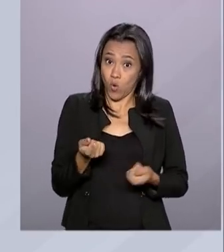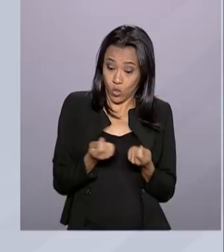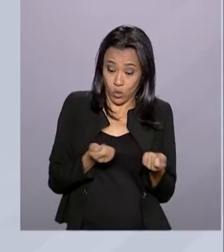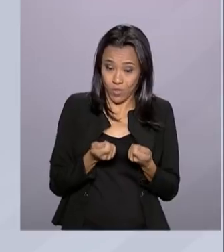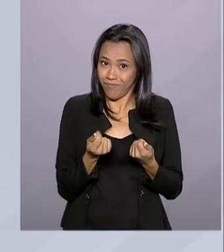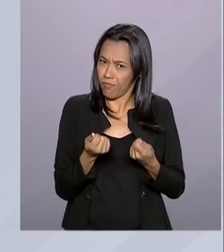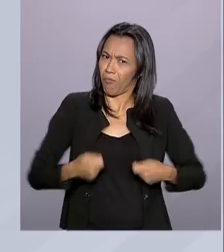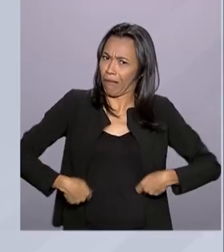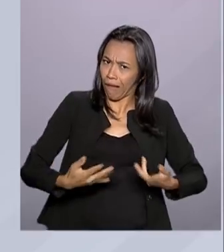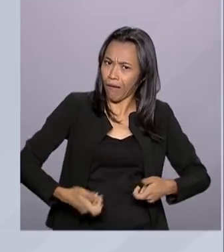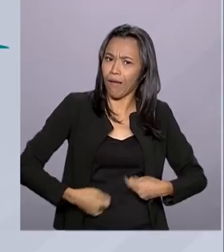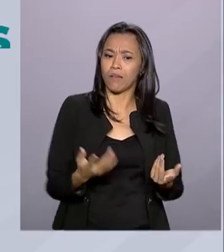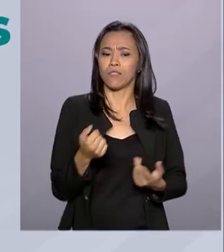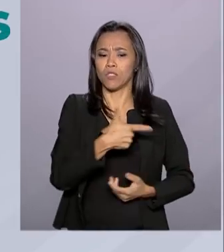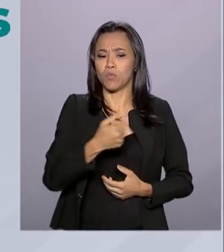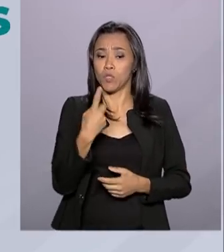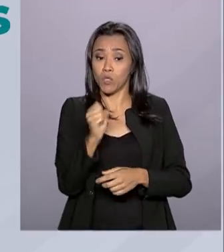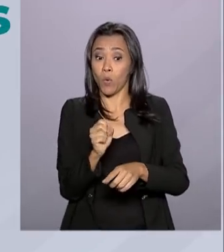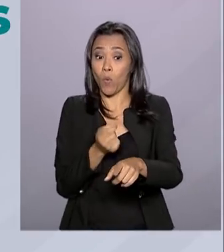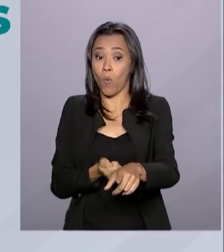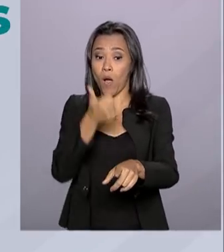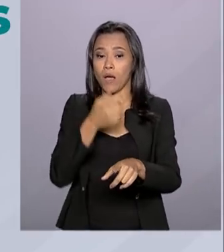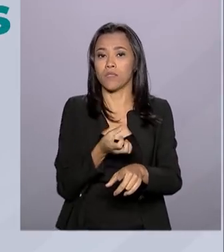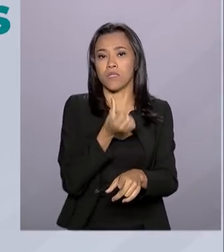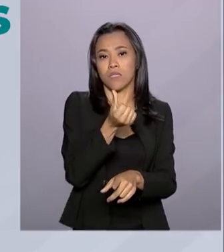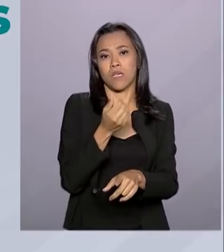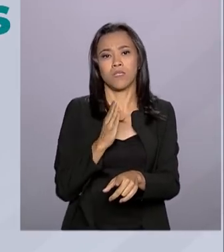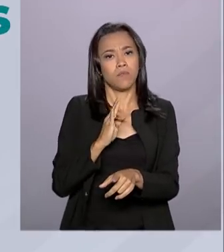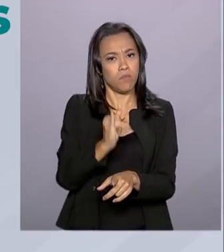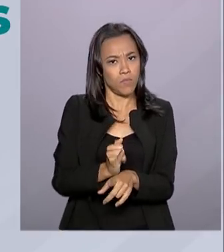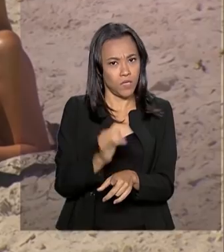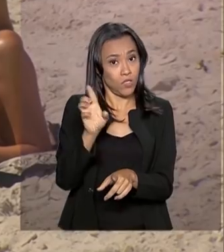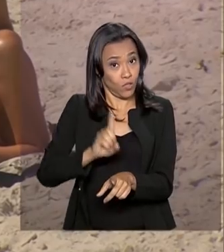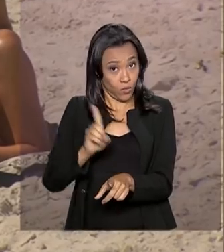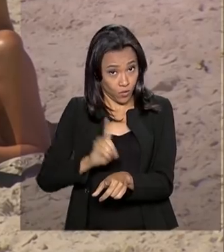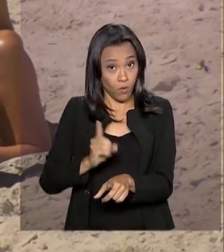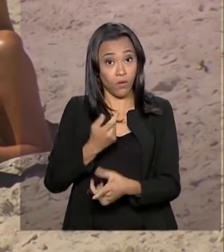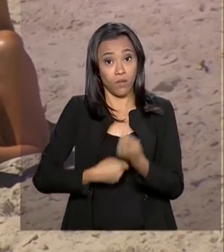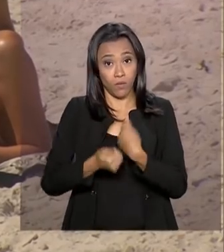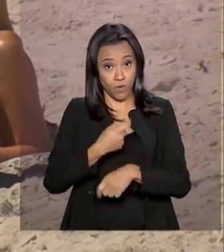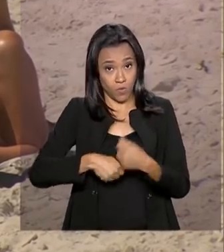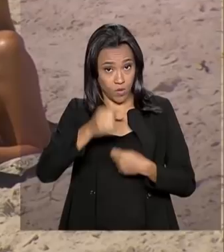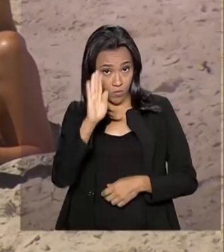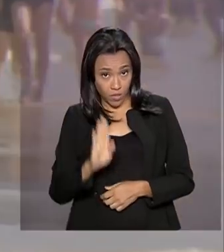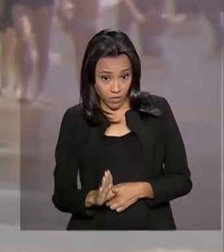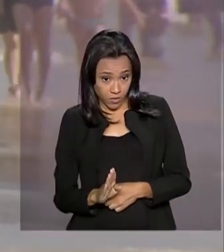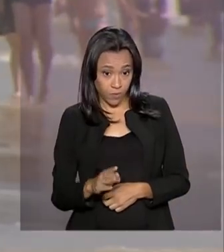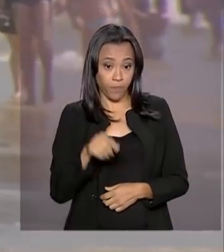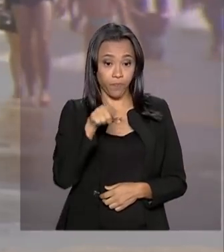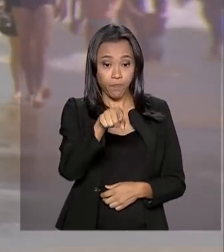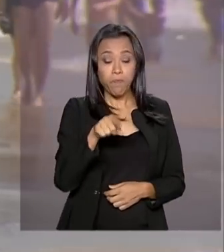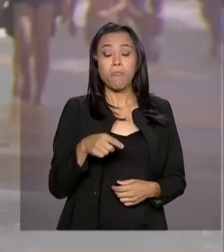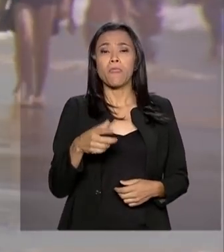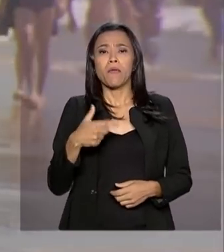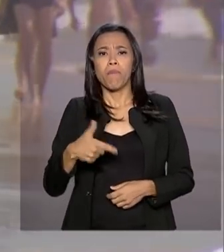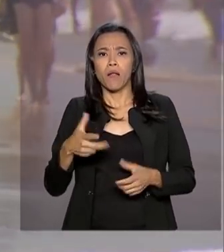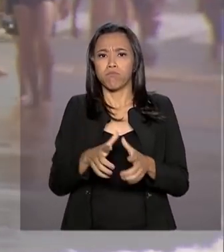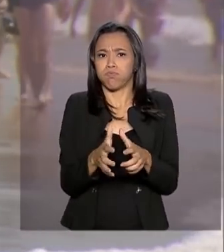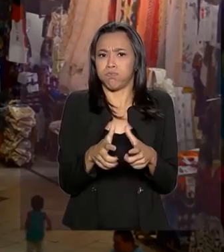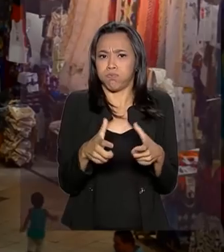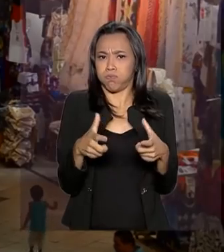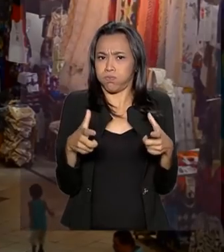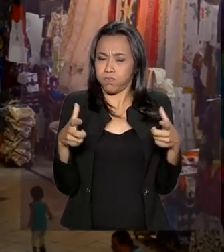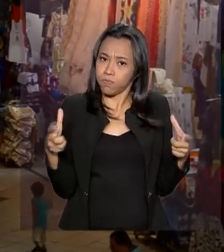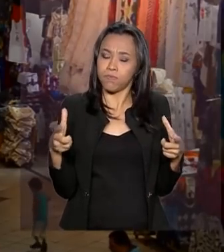Em 2018, deixaram quase 6 bilhões de dólares na economia brasileira. Com capacidade para crescer,